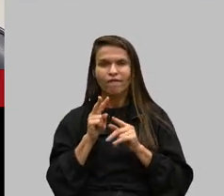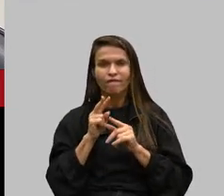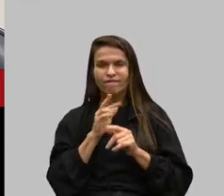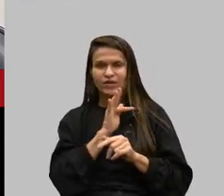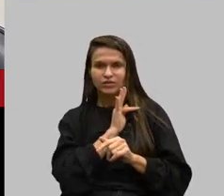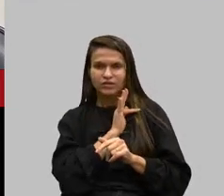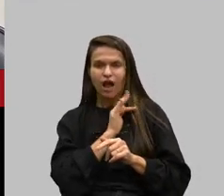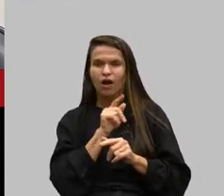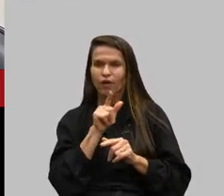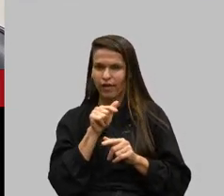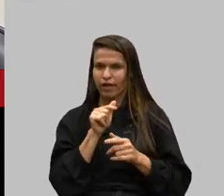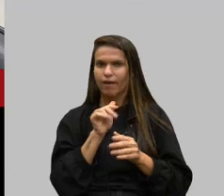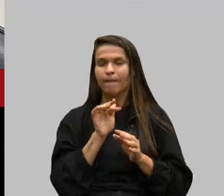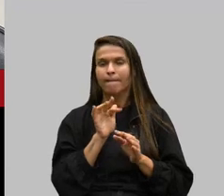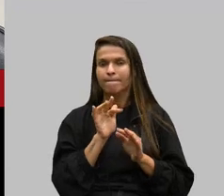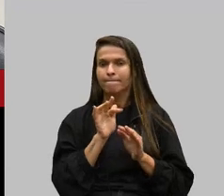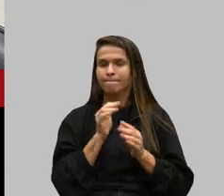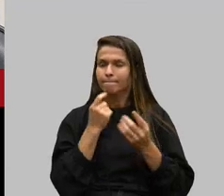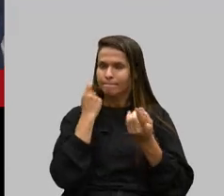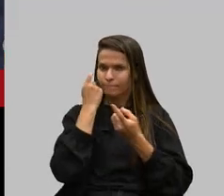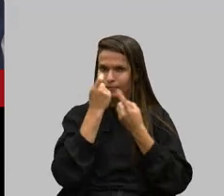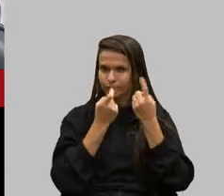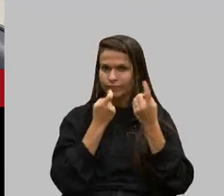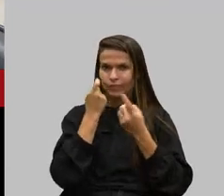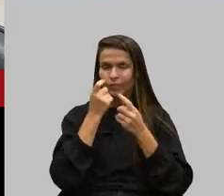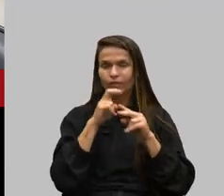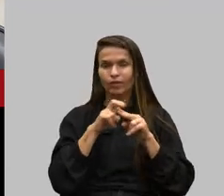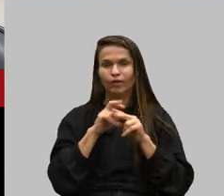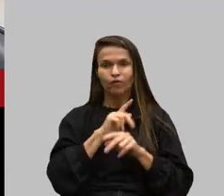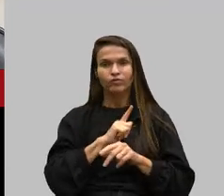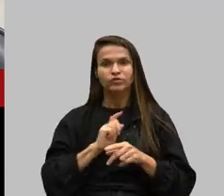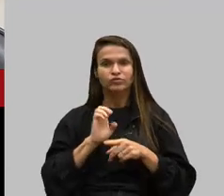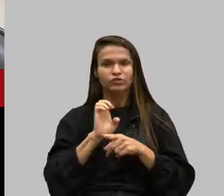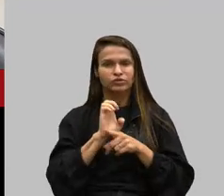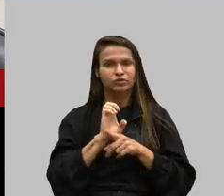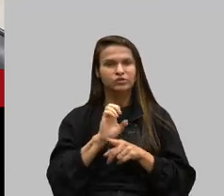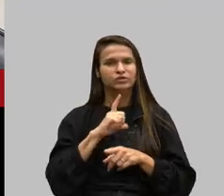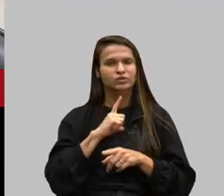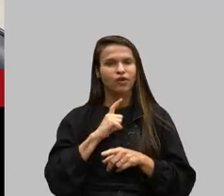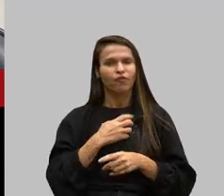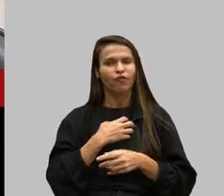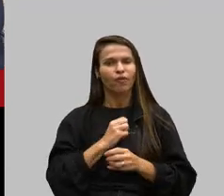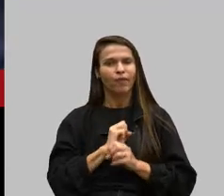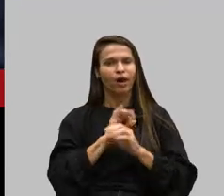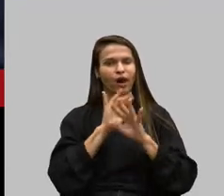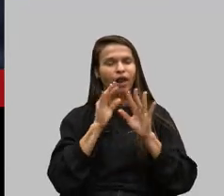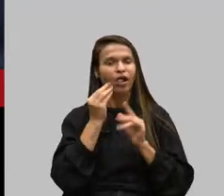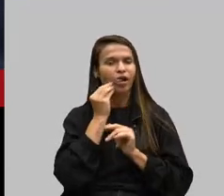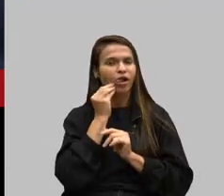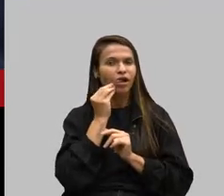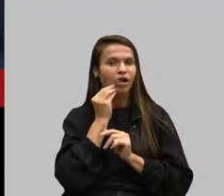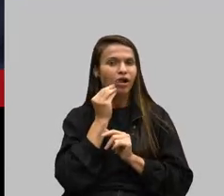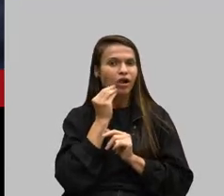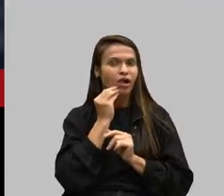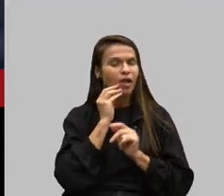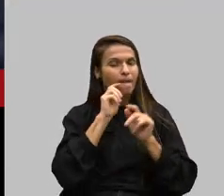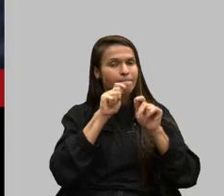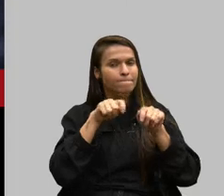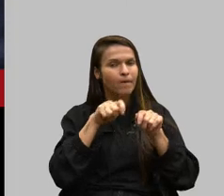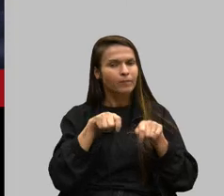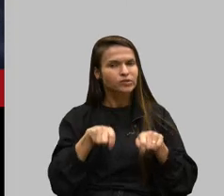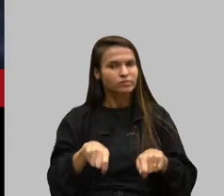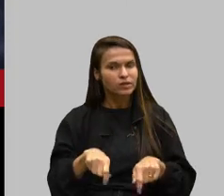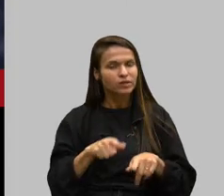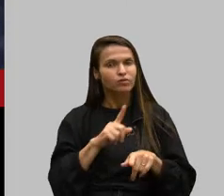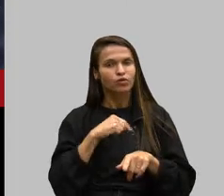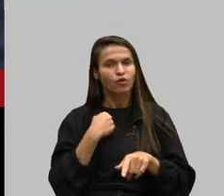que preocupa porque o governo do estado tem de forma muito clara tentado todas as possibilidades para